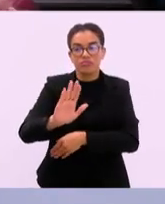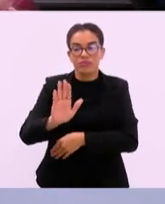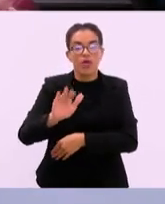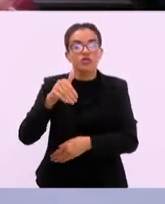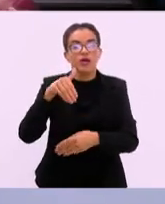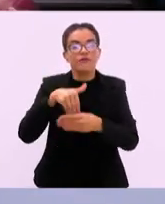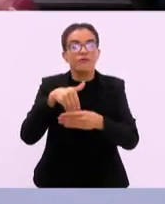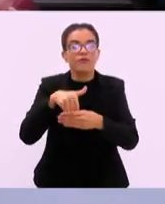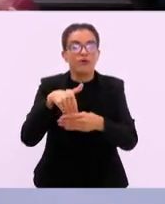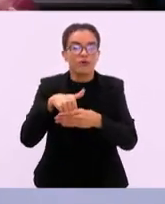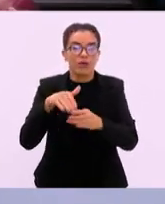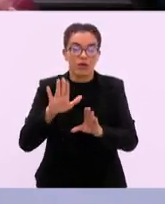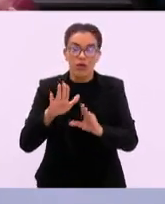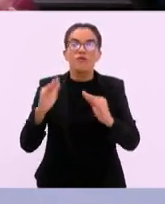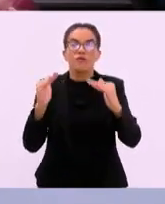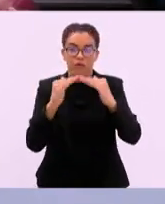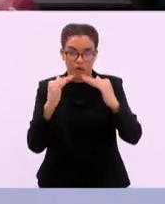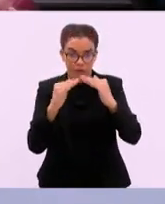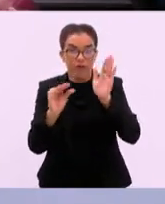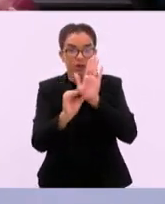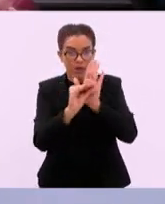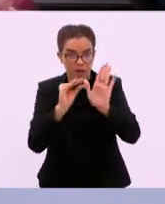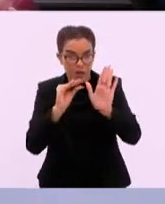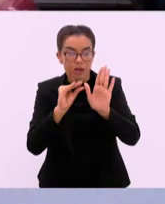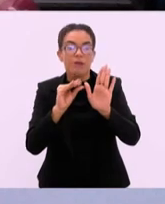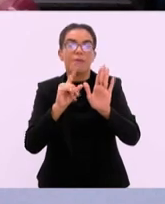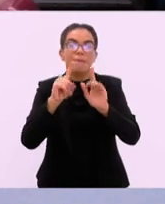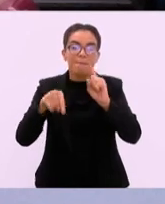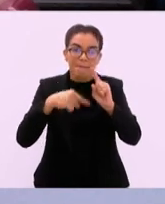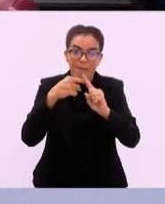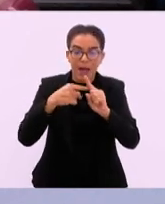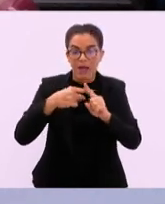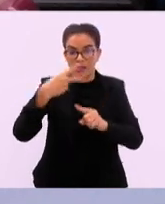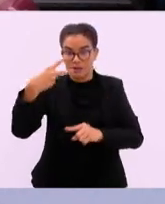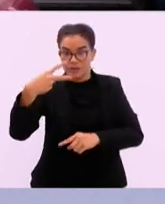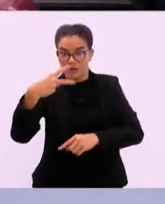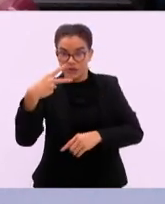Estaria votando favorável à emenda com subemenda,